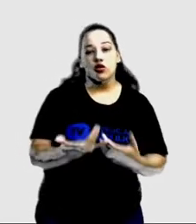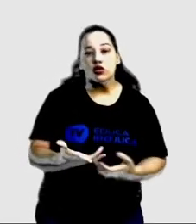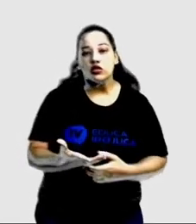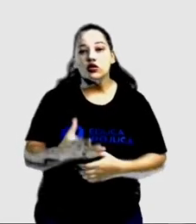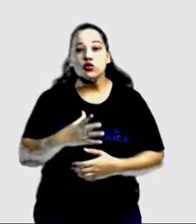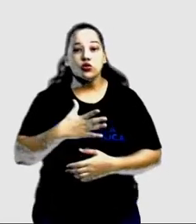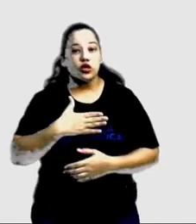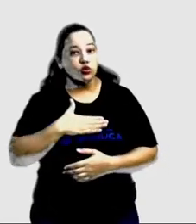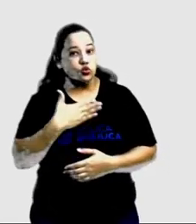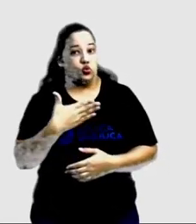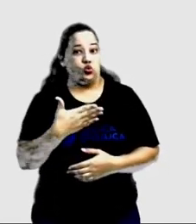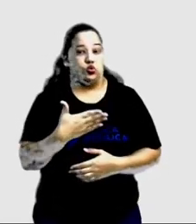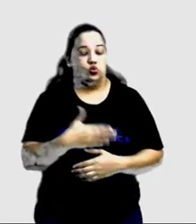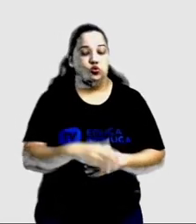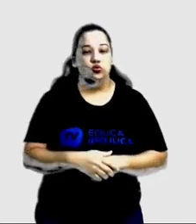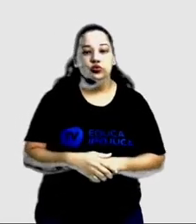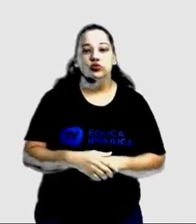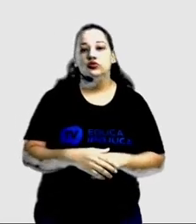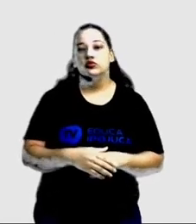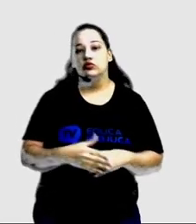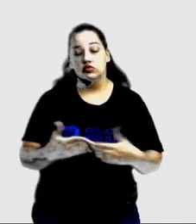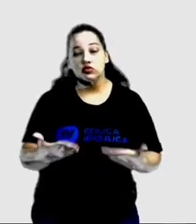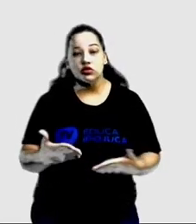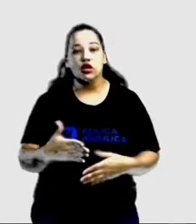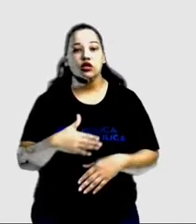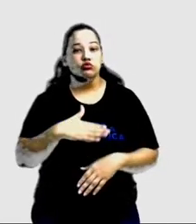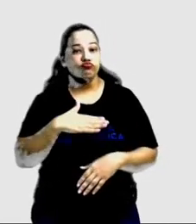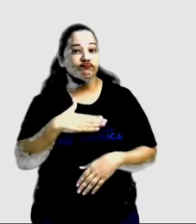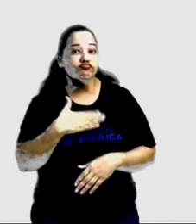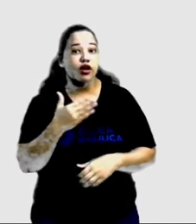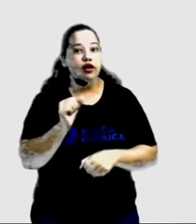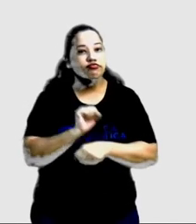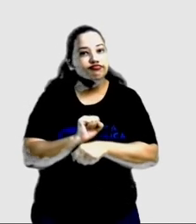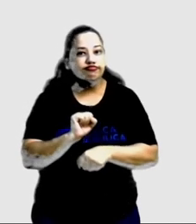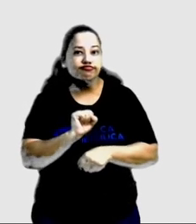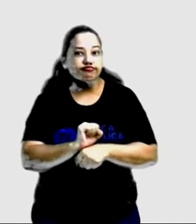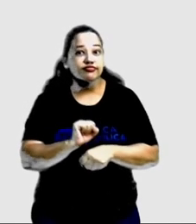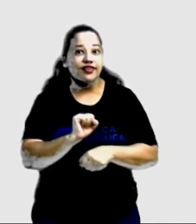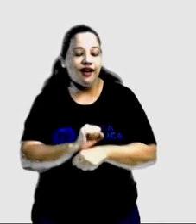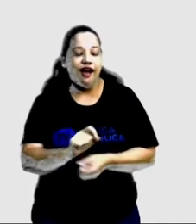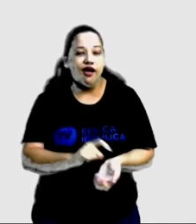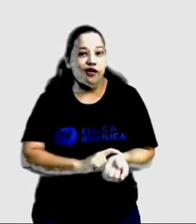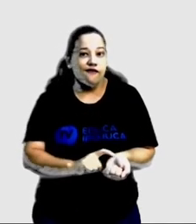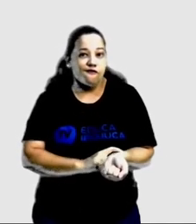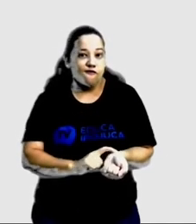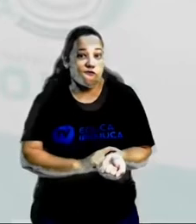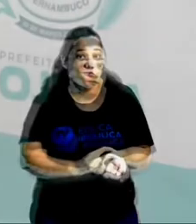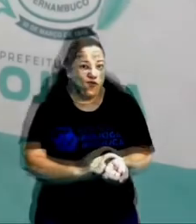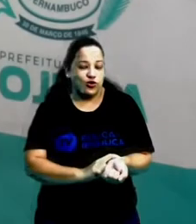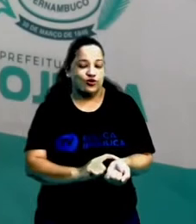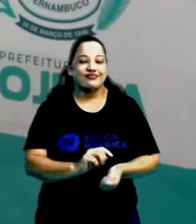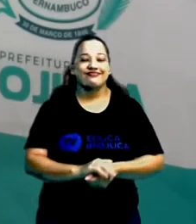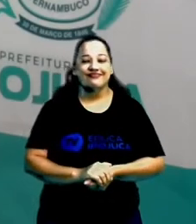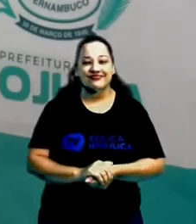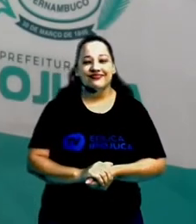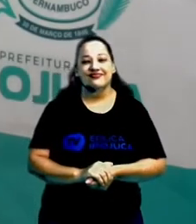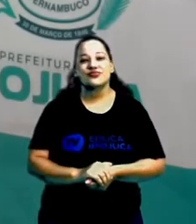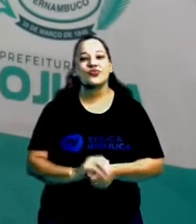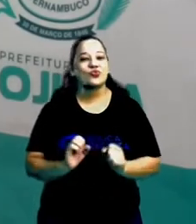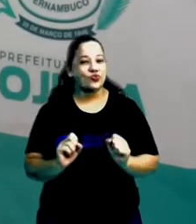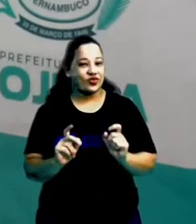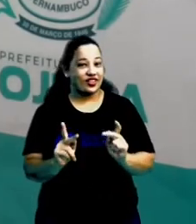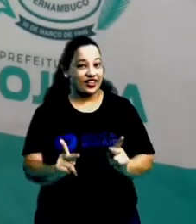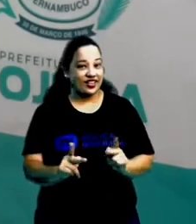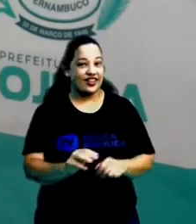Thrillers Make Me So Jumpy. Filmes de suspense me deixam tão nervoso. Tranquilo, pessoal? Então